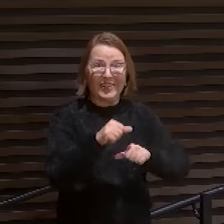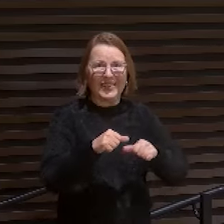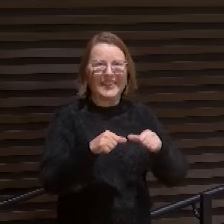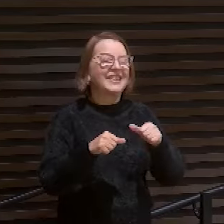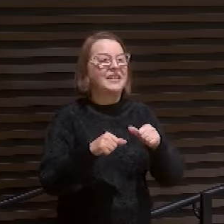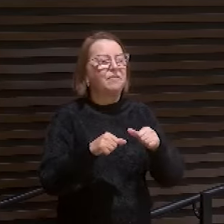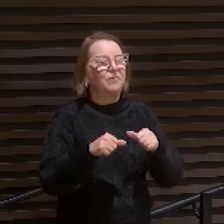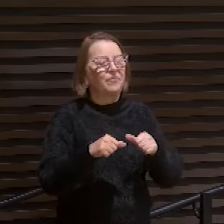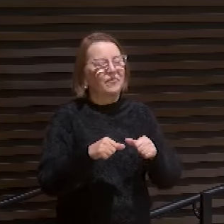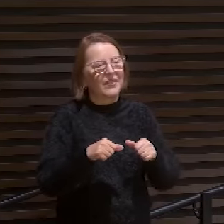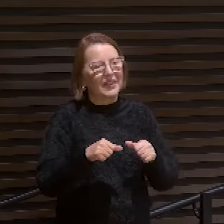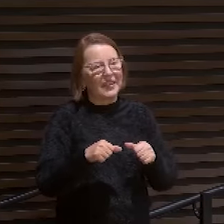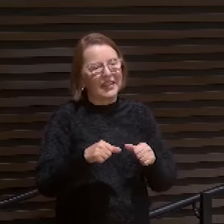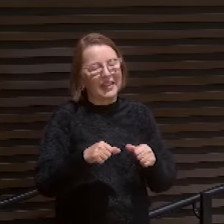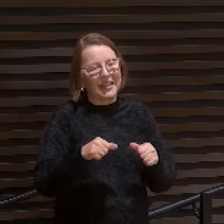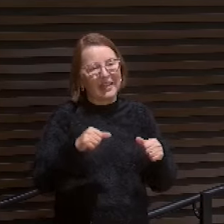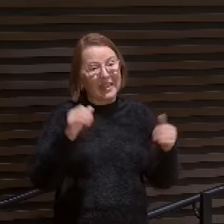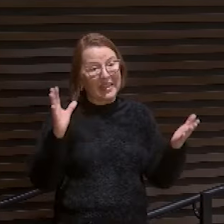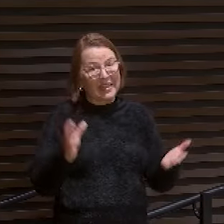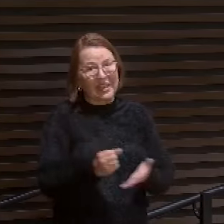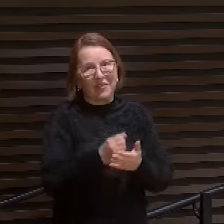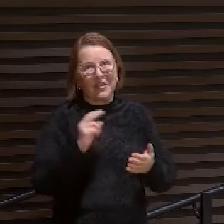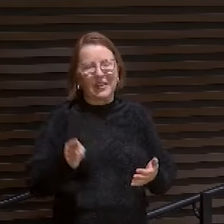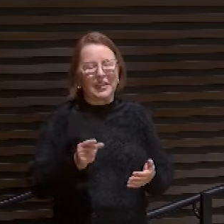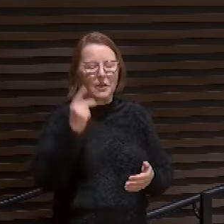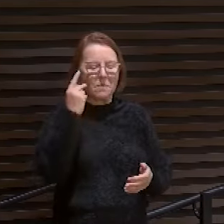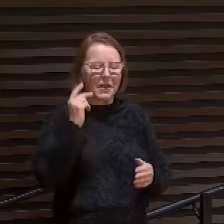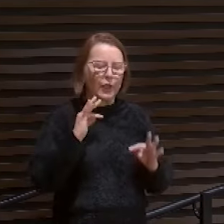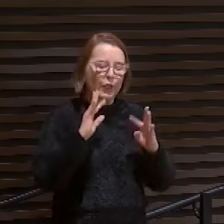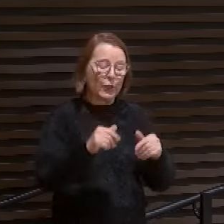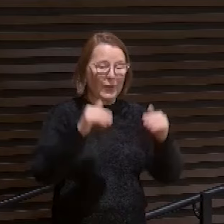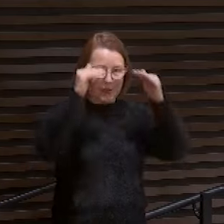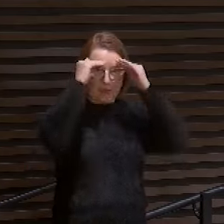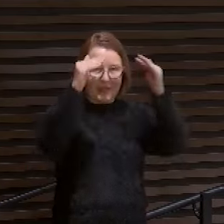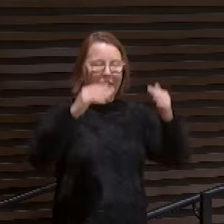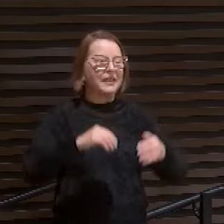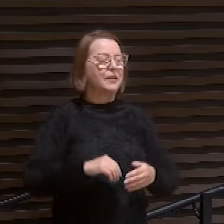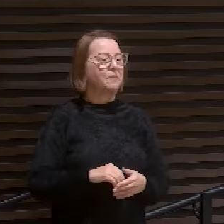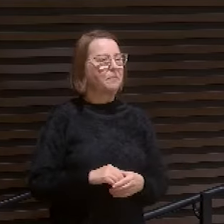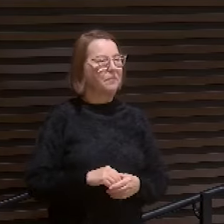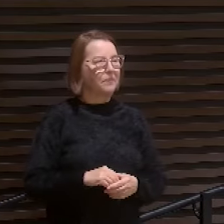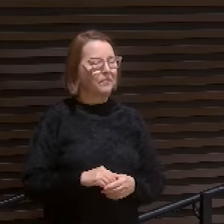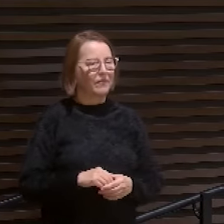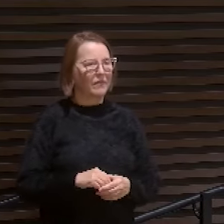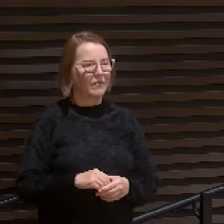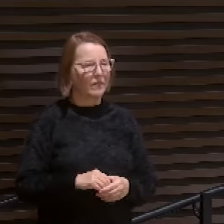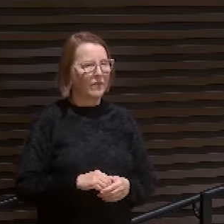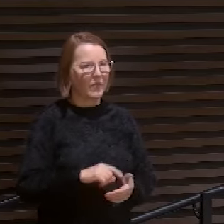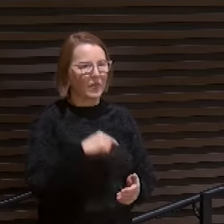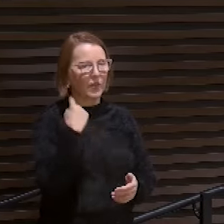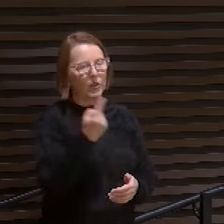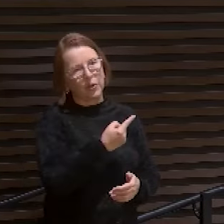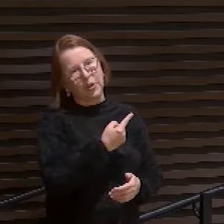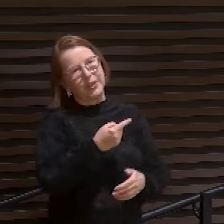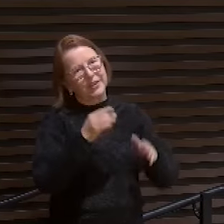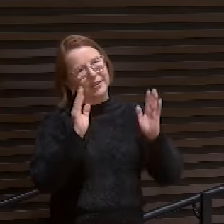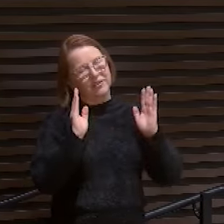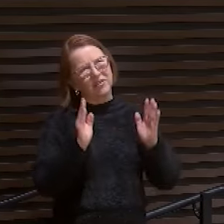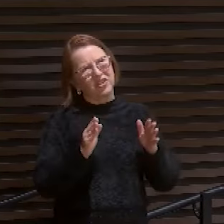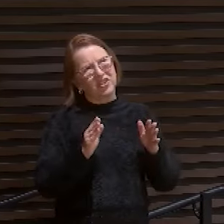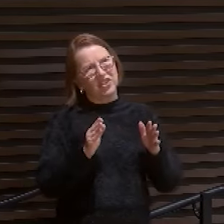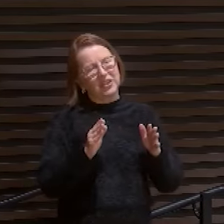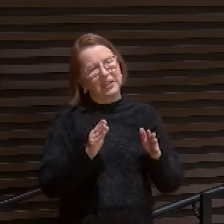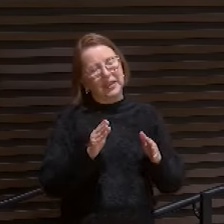eterna para todos os que lhe obedecem. Nós já vimos aqui, eu acho que foi o ano passado